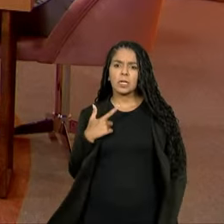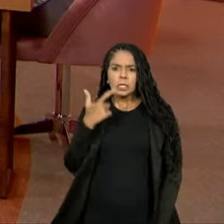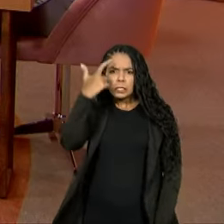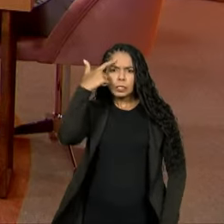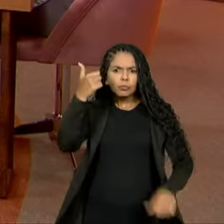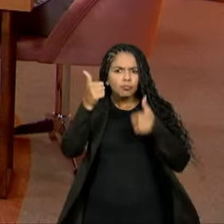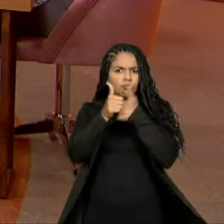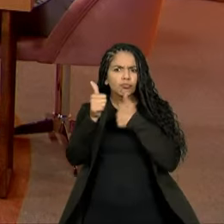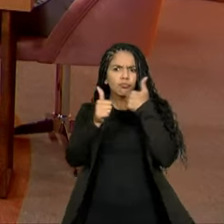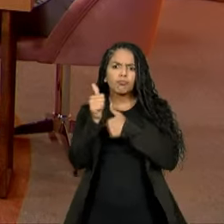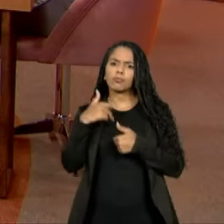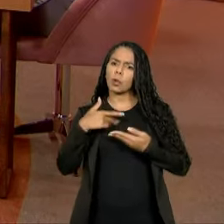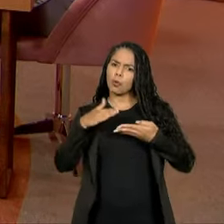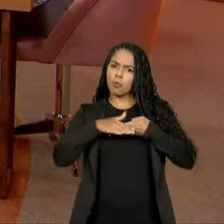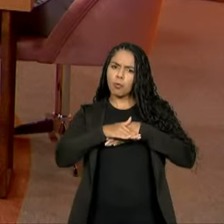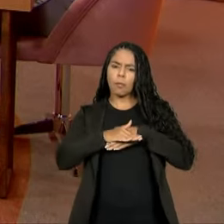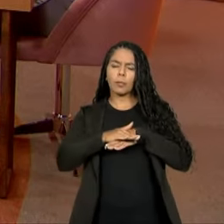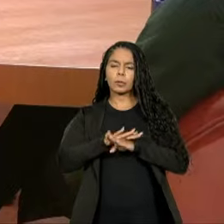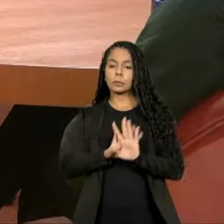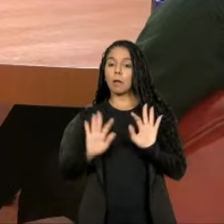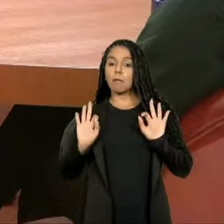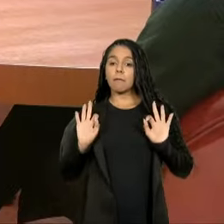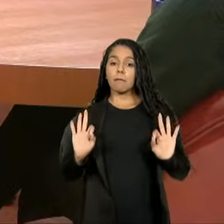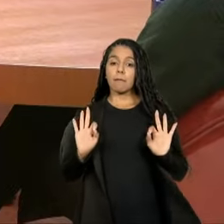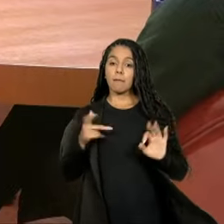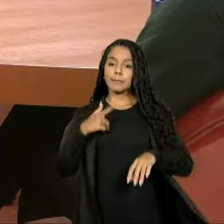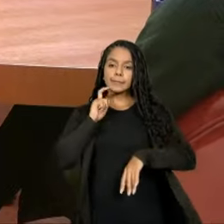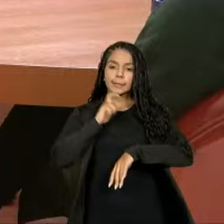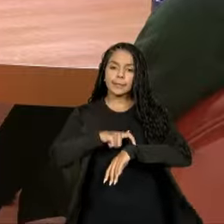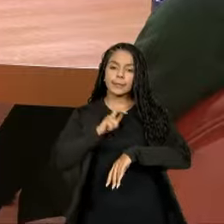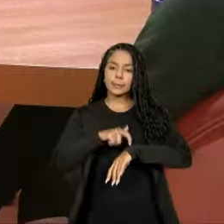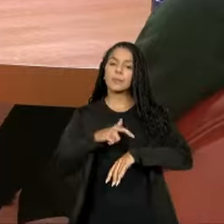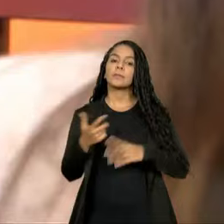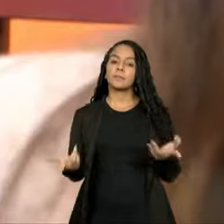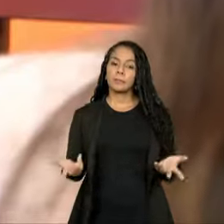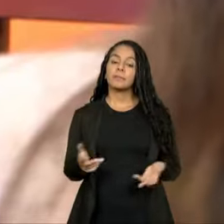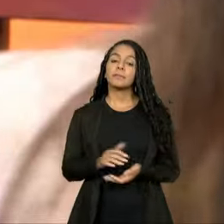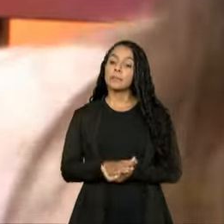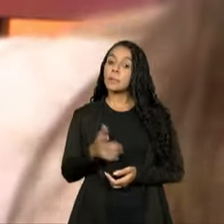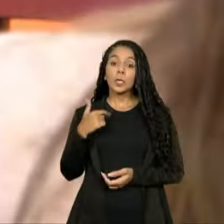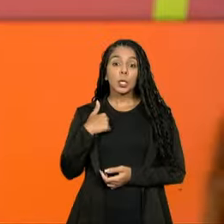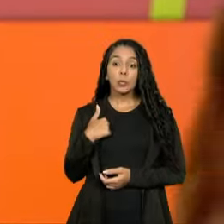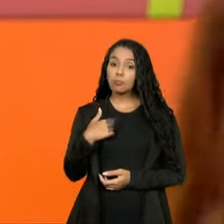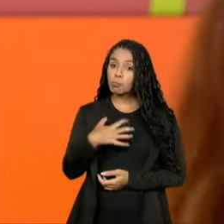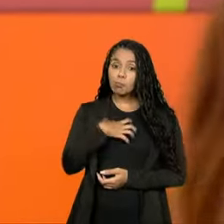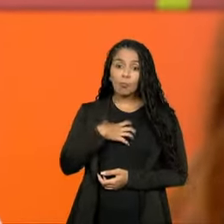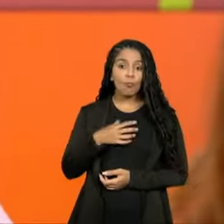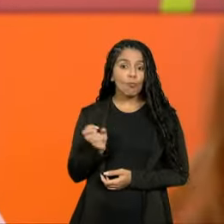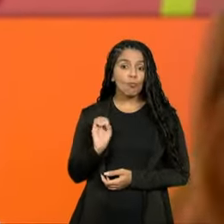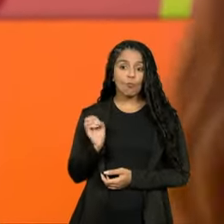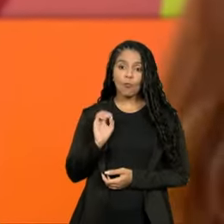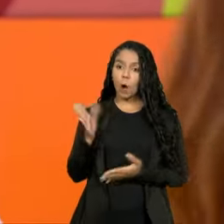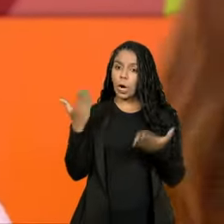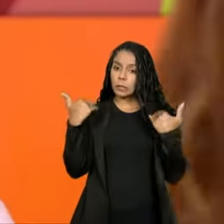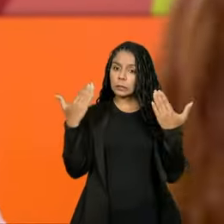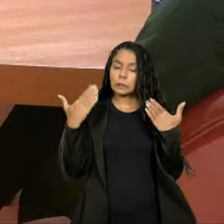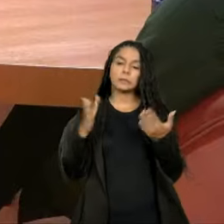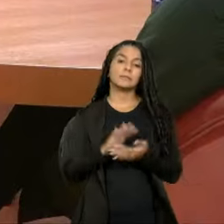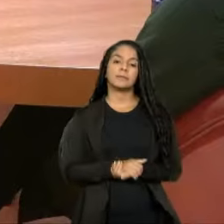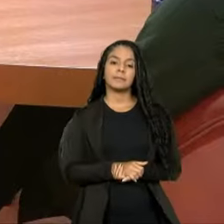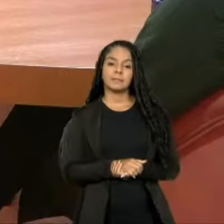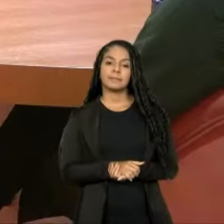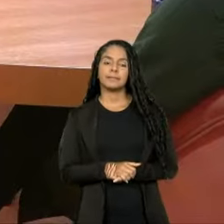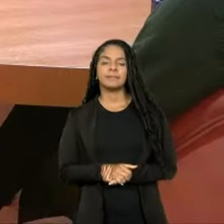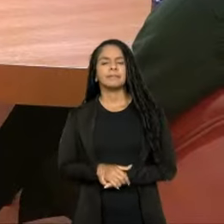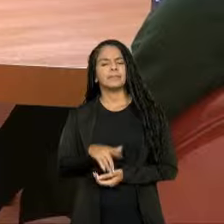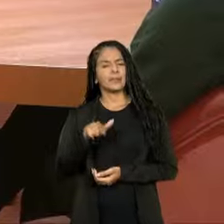cabeça que eu ia me comportar com alguma elegância nesse momento, que eu não tive. Muito deselegante, não, eu juro, Paula. É